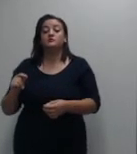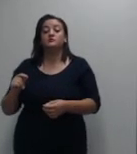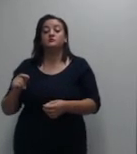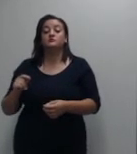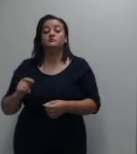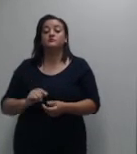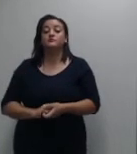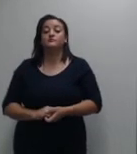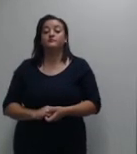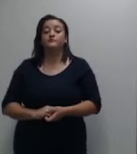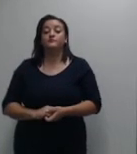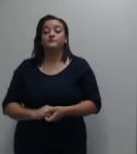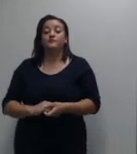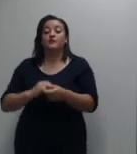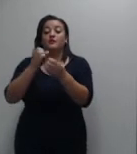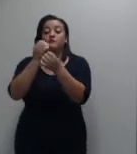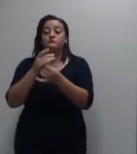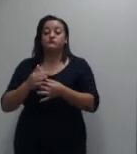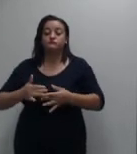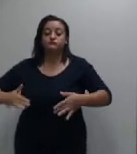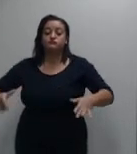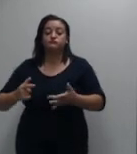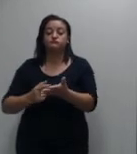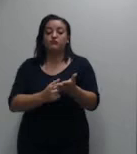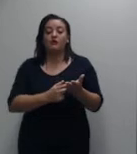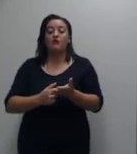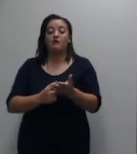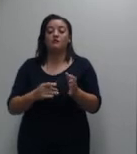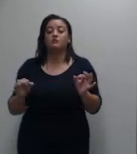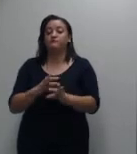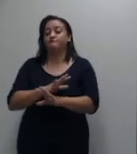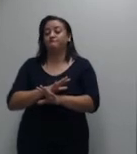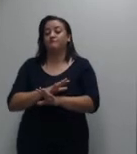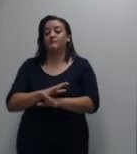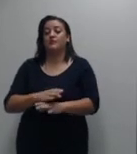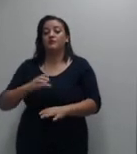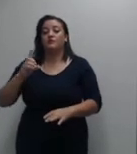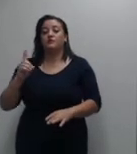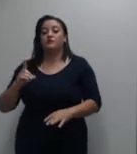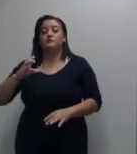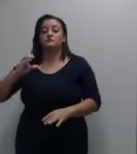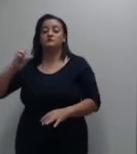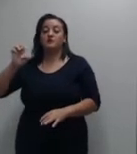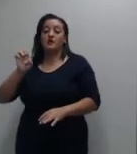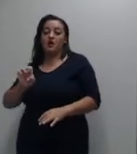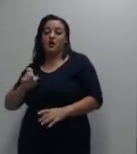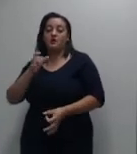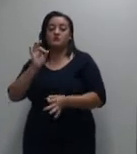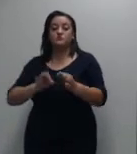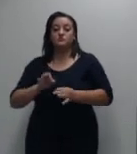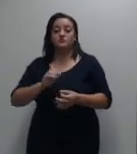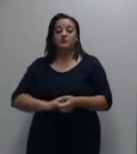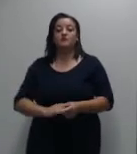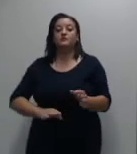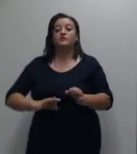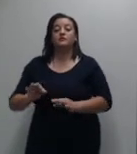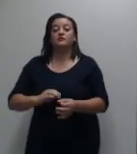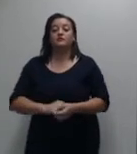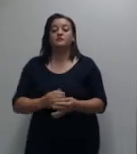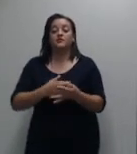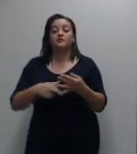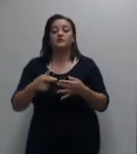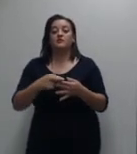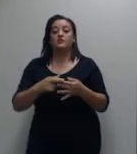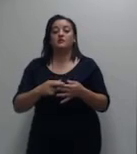desconstituir a cor no do TS e julgar irregulares as contas